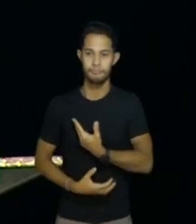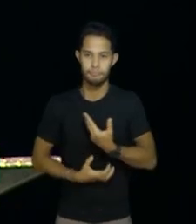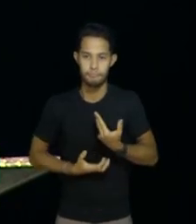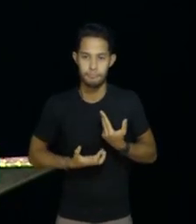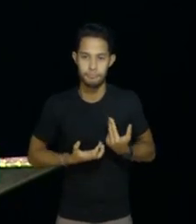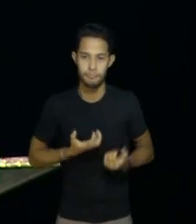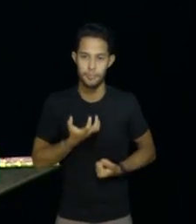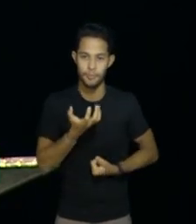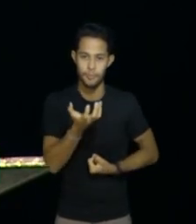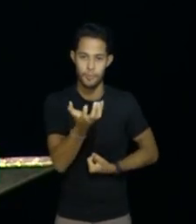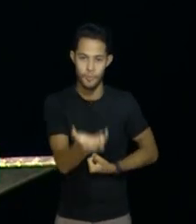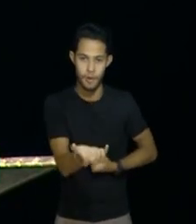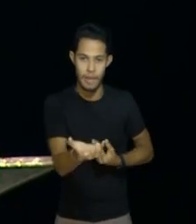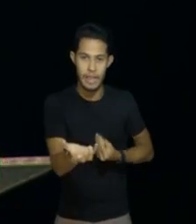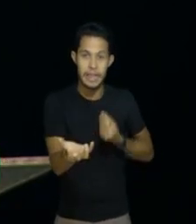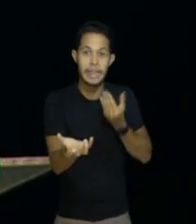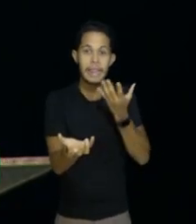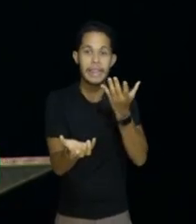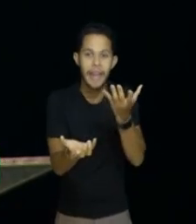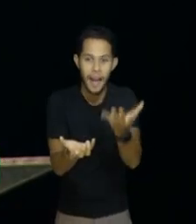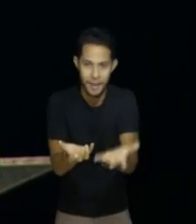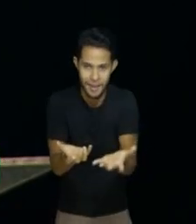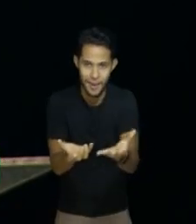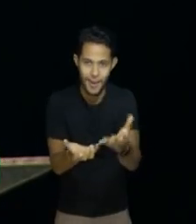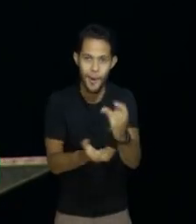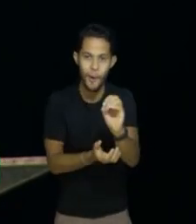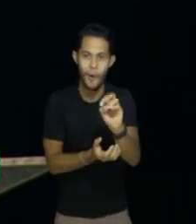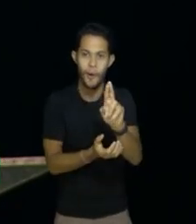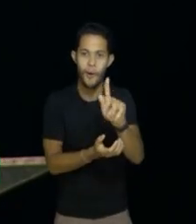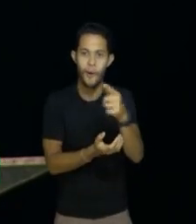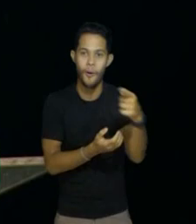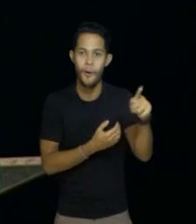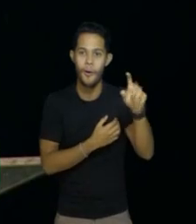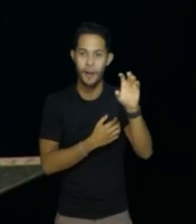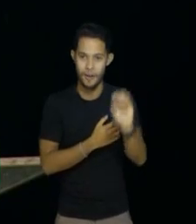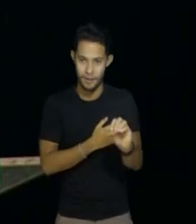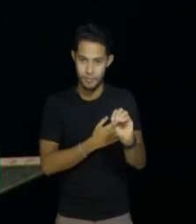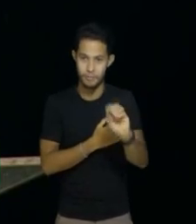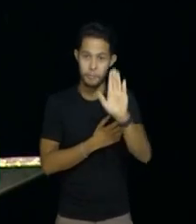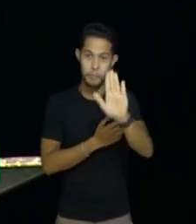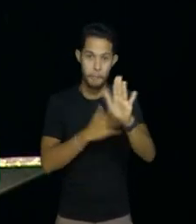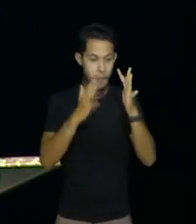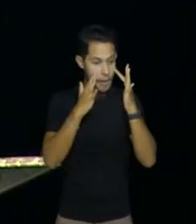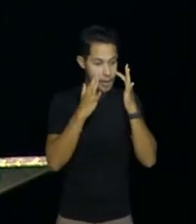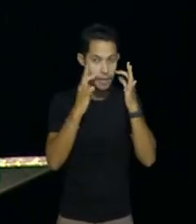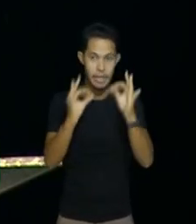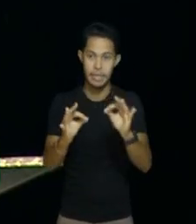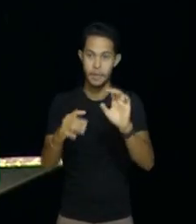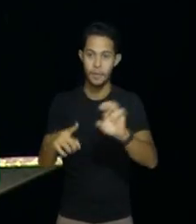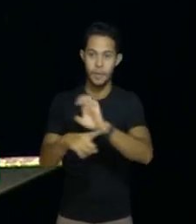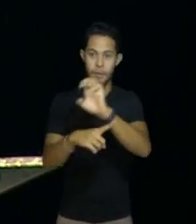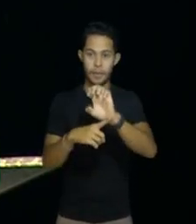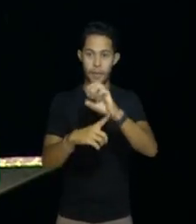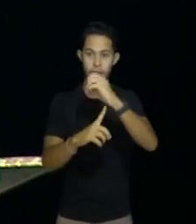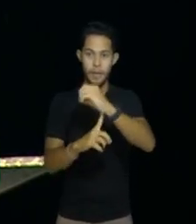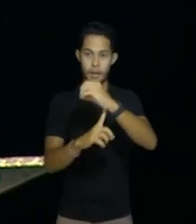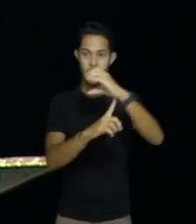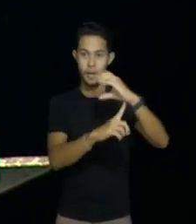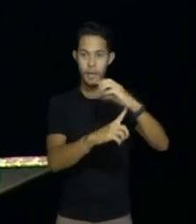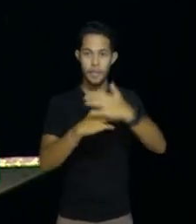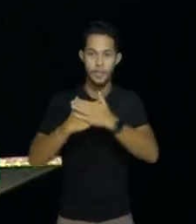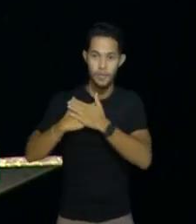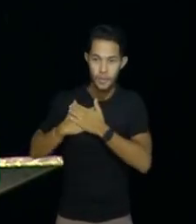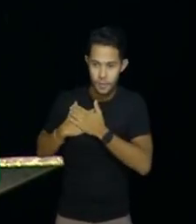dirigir atenção para o estado de Santa Catarina, onde a generosidade e o compromisso com o